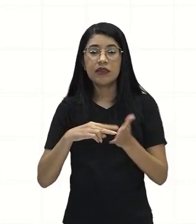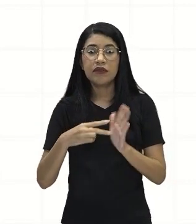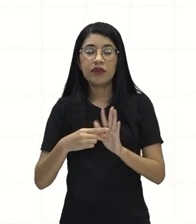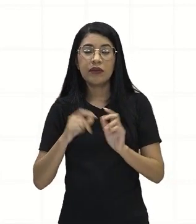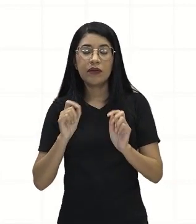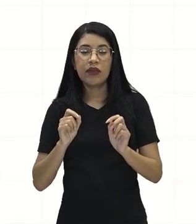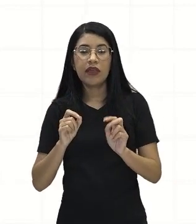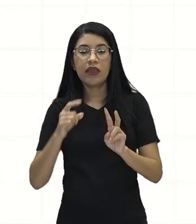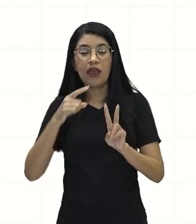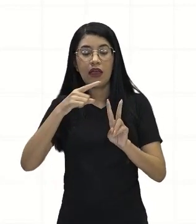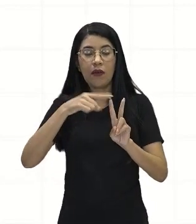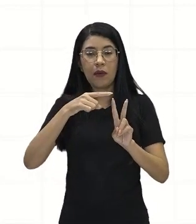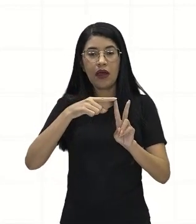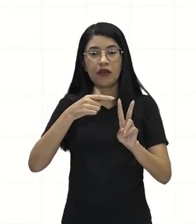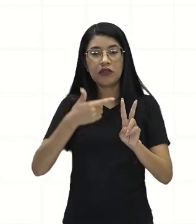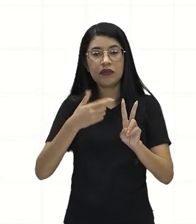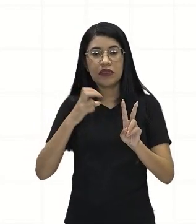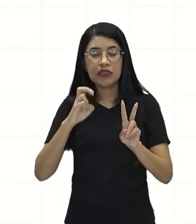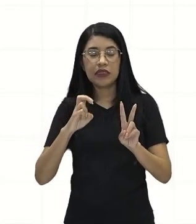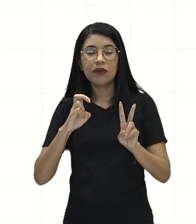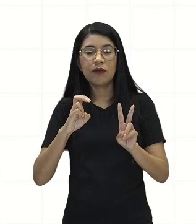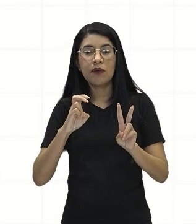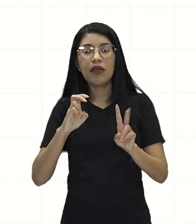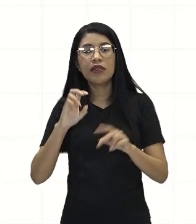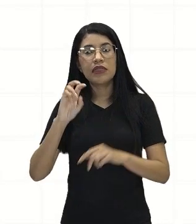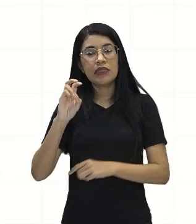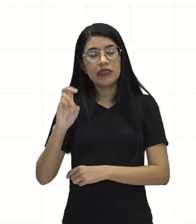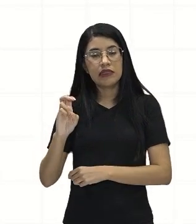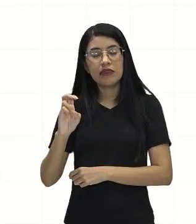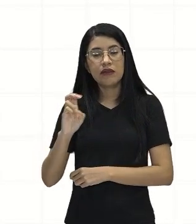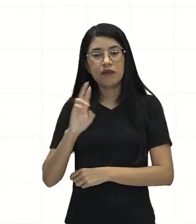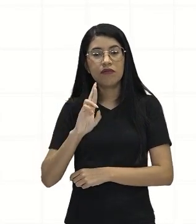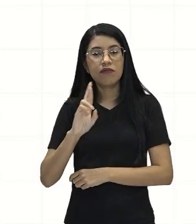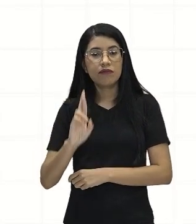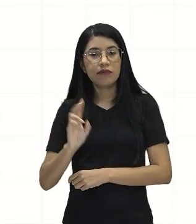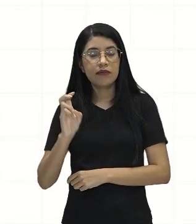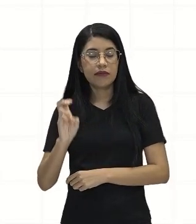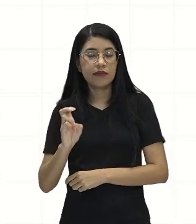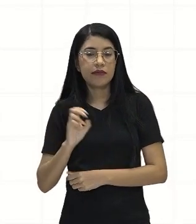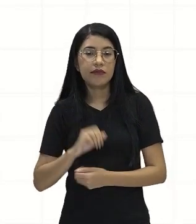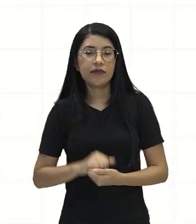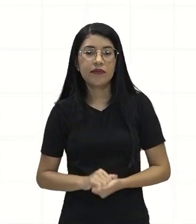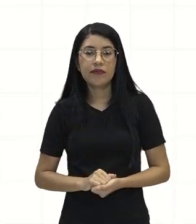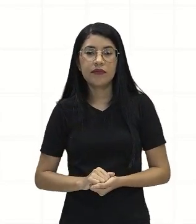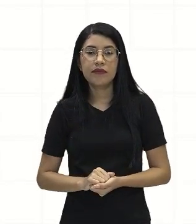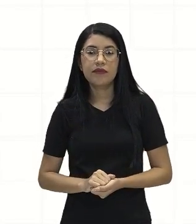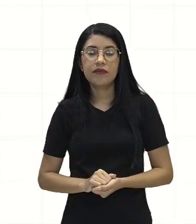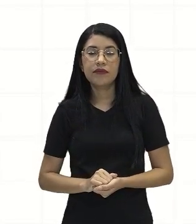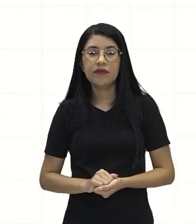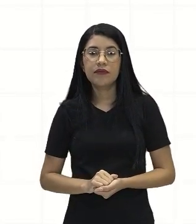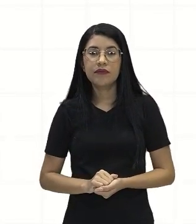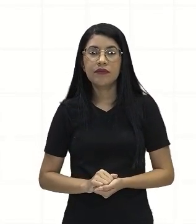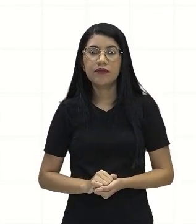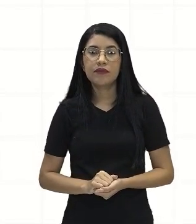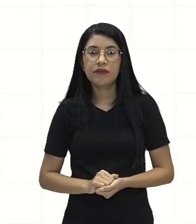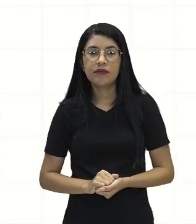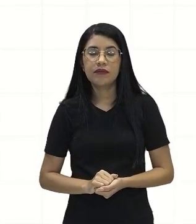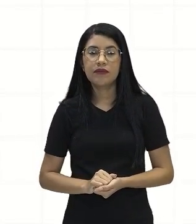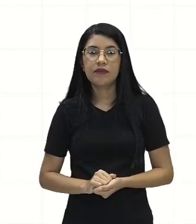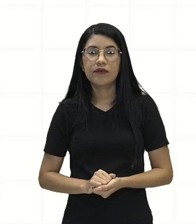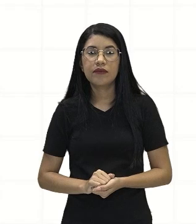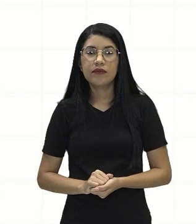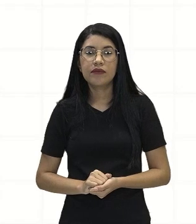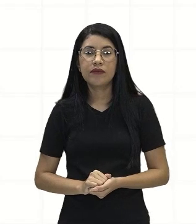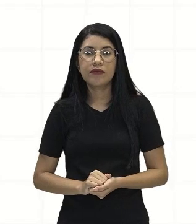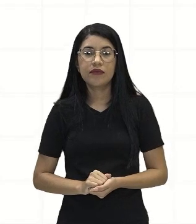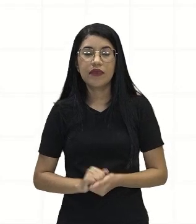de 25 nada mais é do que o 5. É desse jeito, certo? Aí nós temos